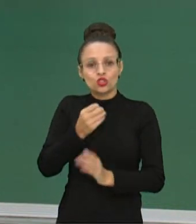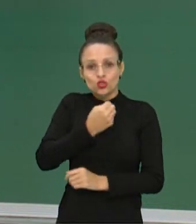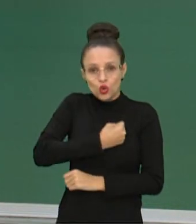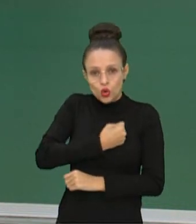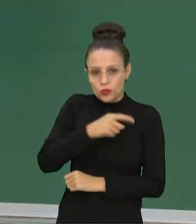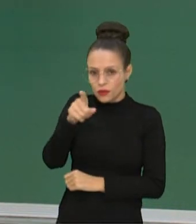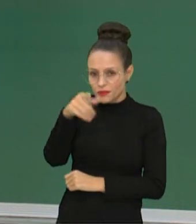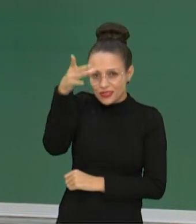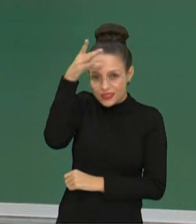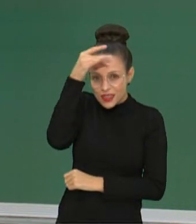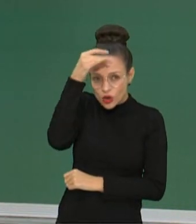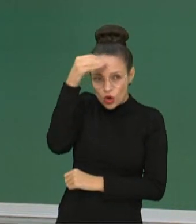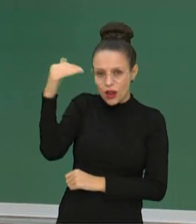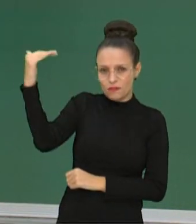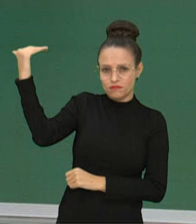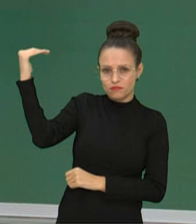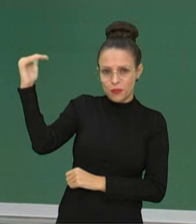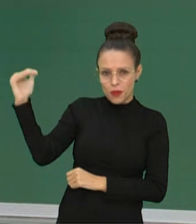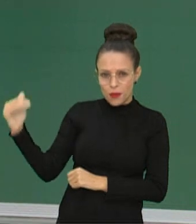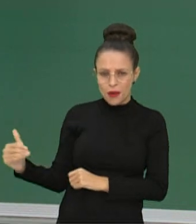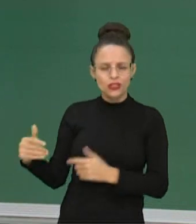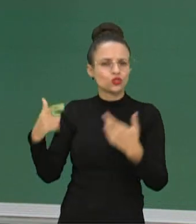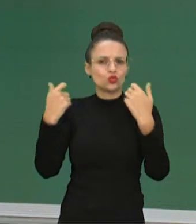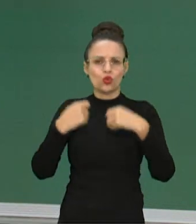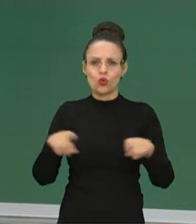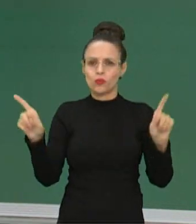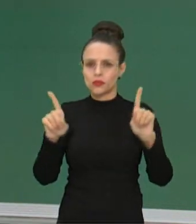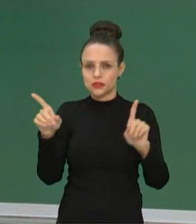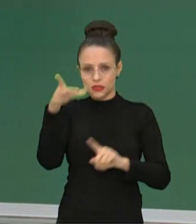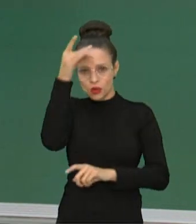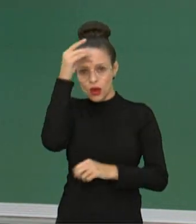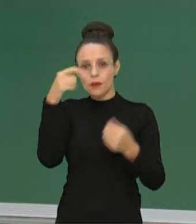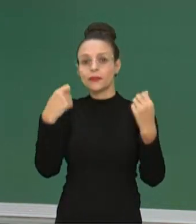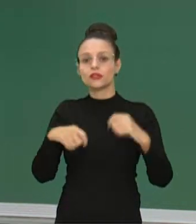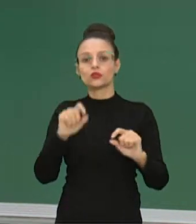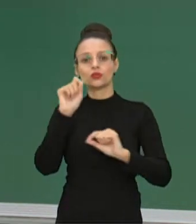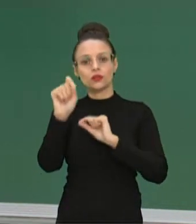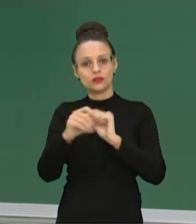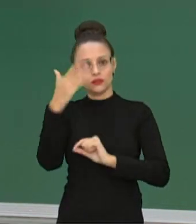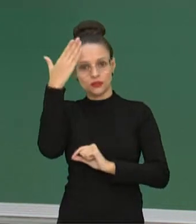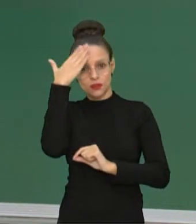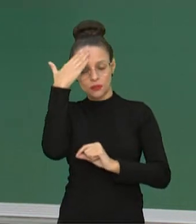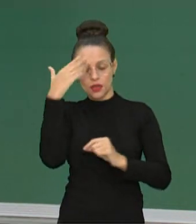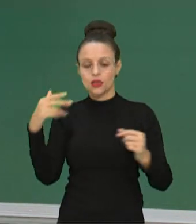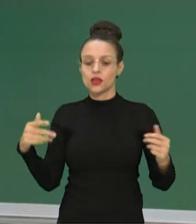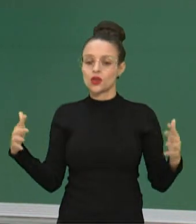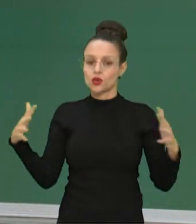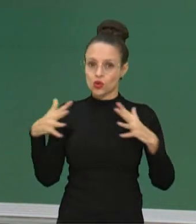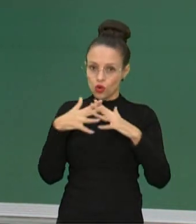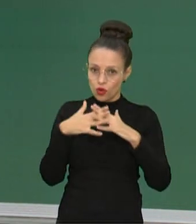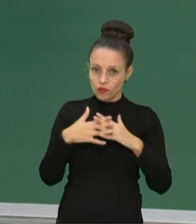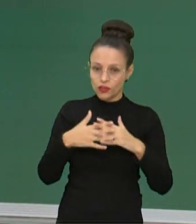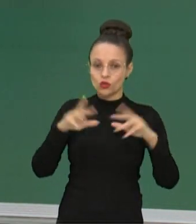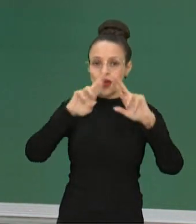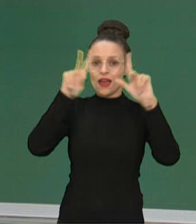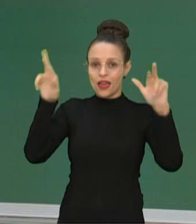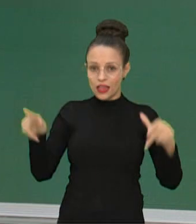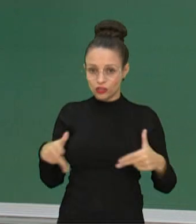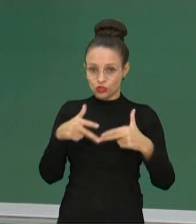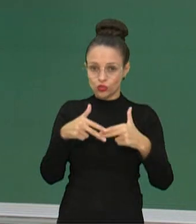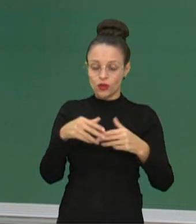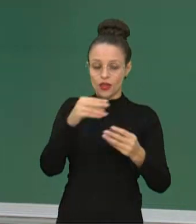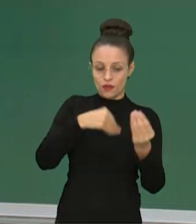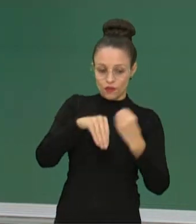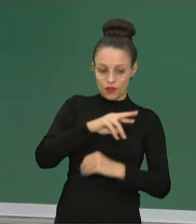que decorar. Essa lista enorme você não tem que decorar, mas você tem que saber que existe um conflito étnico, que envolve religião, que